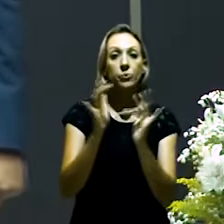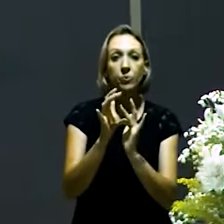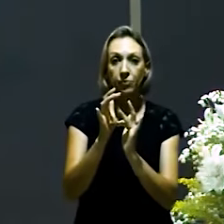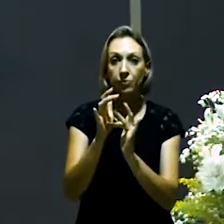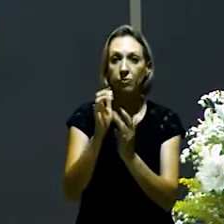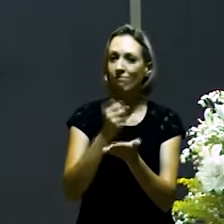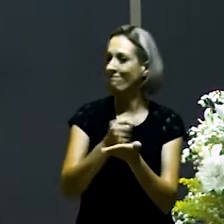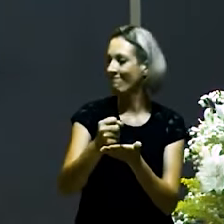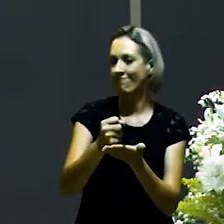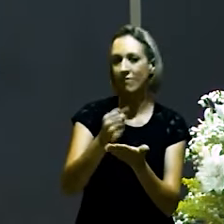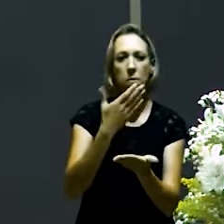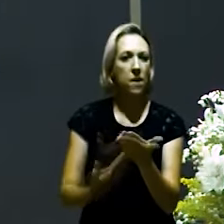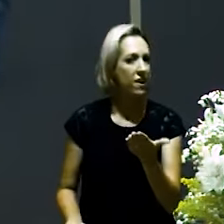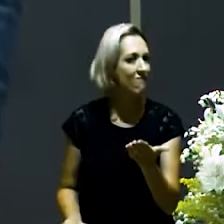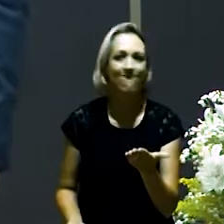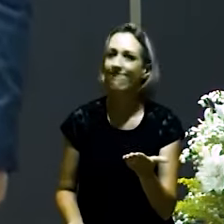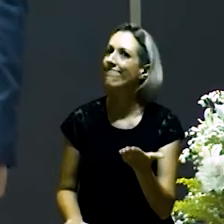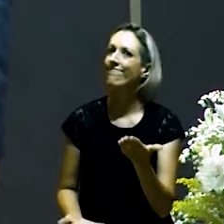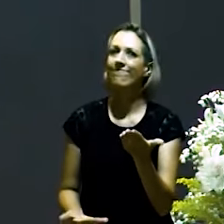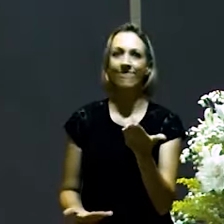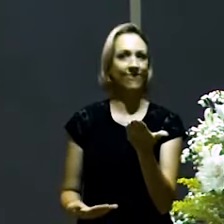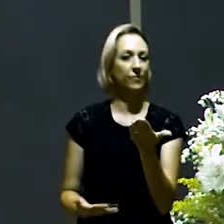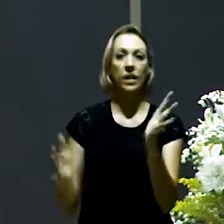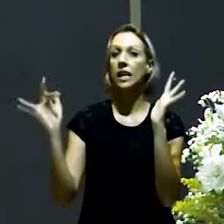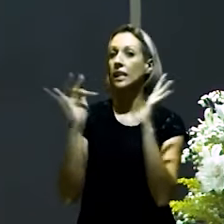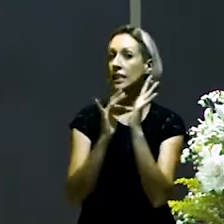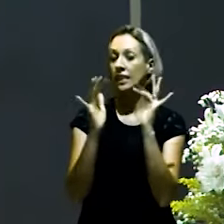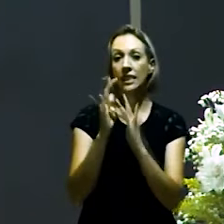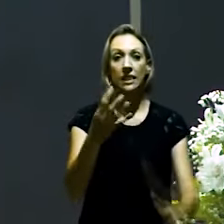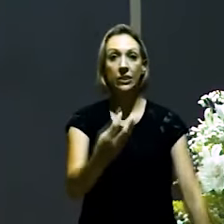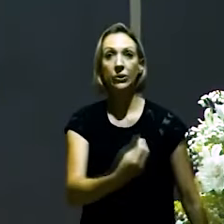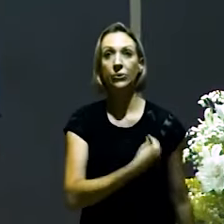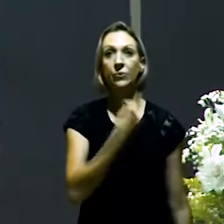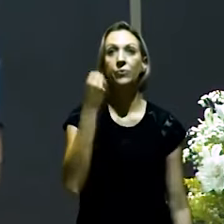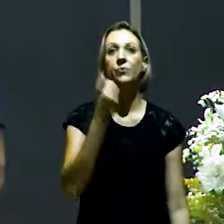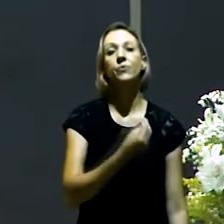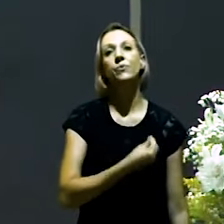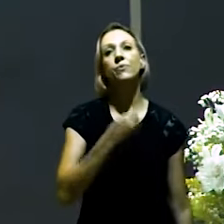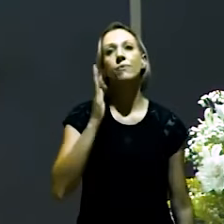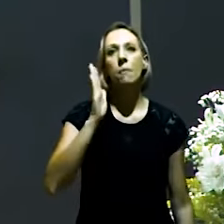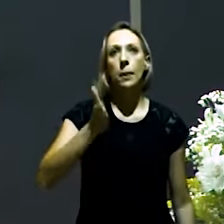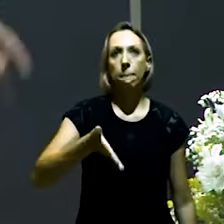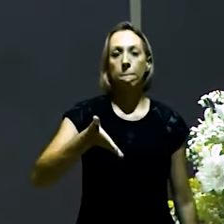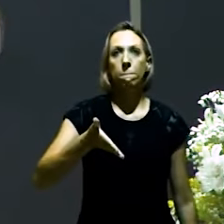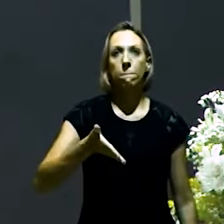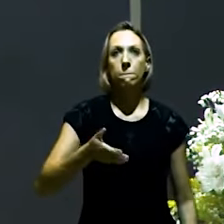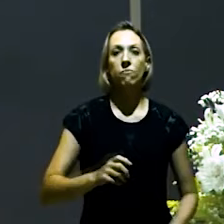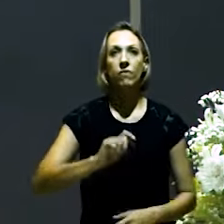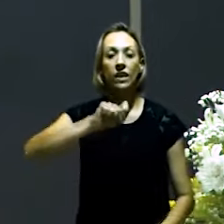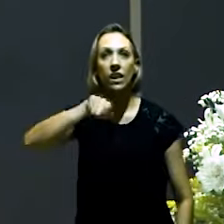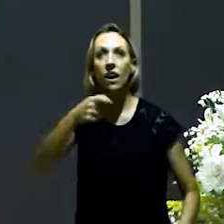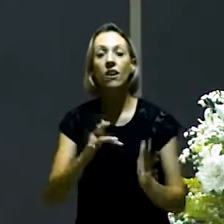Ele não está entre os que tombaram na batalha. Ele não é um mártir que morreu por uma causa. Não, o nome dele não será lembrado simplesmente por